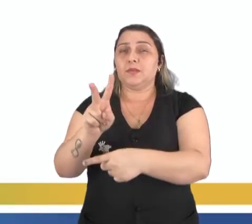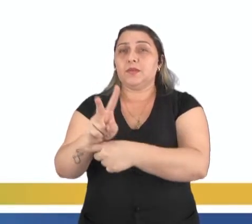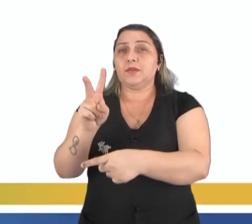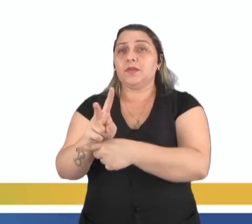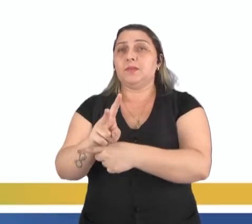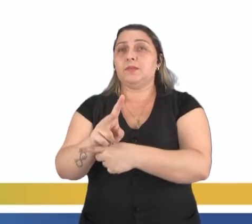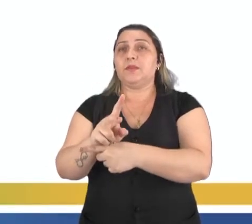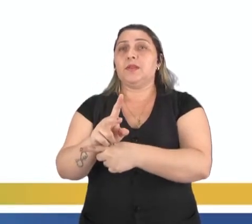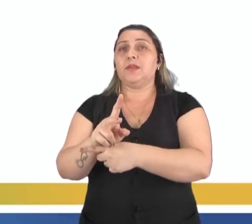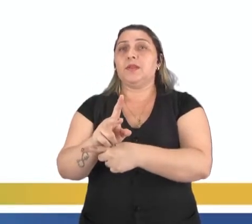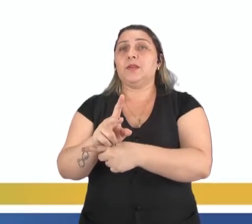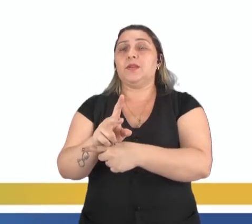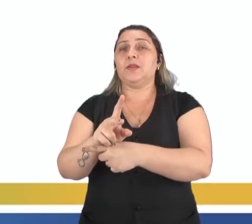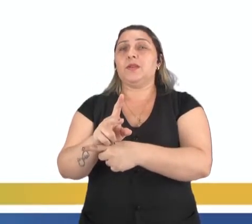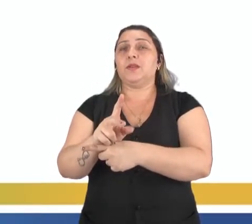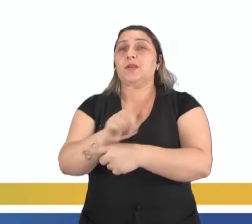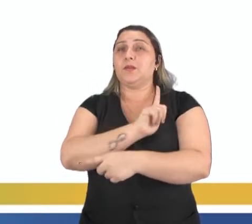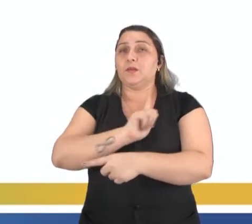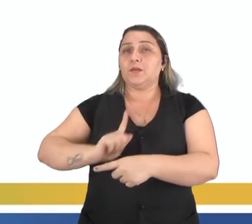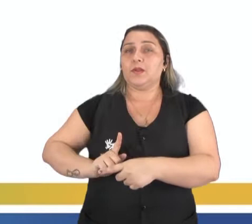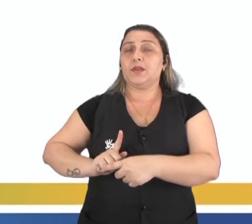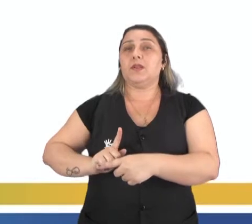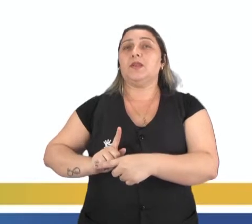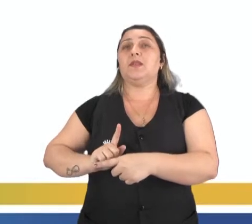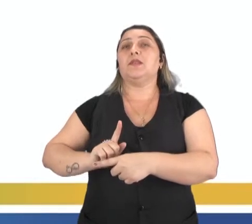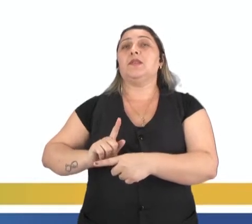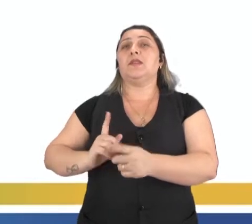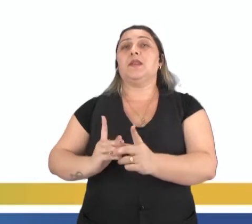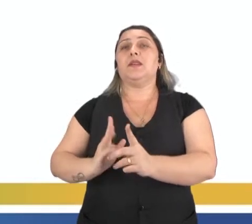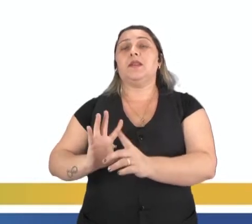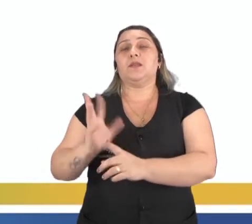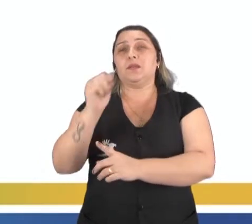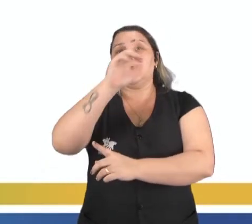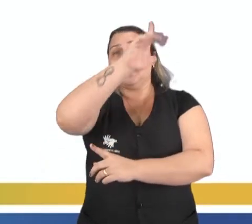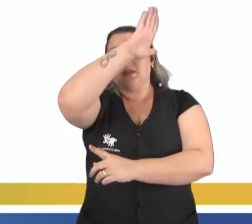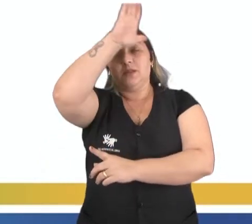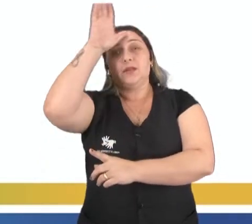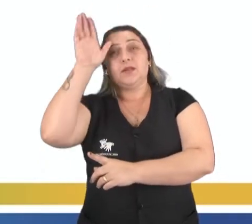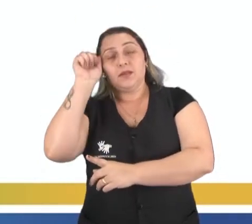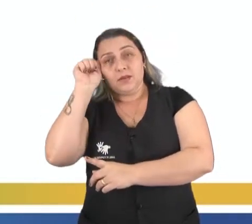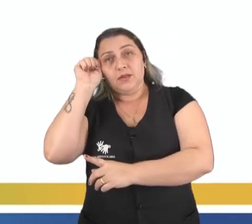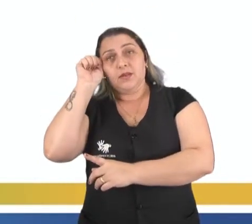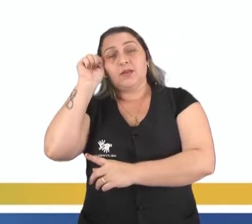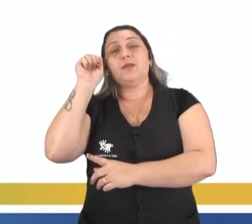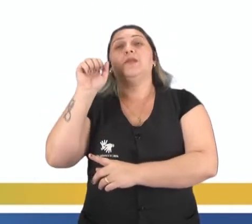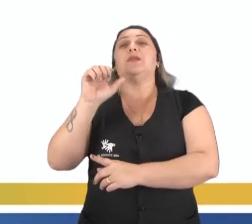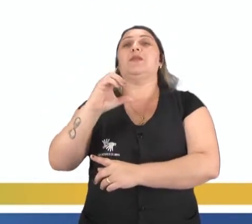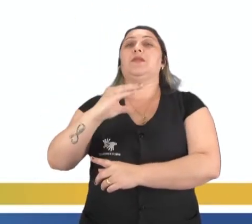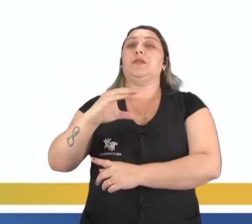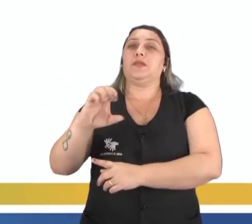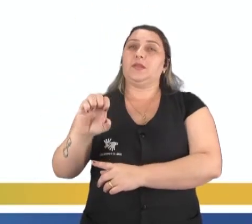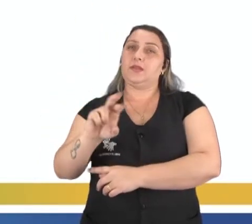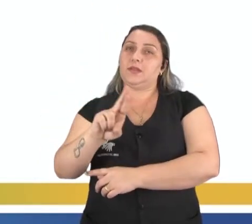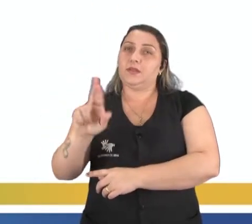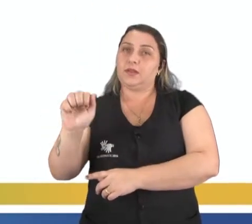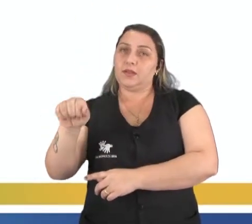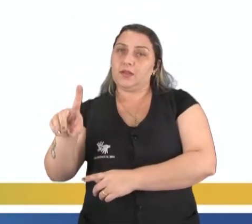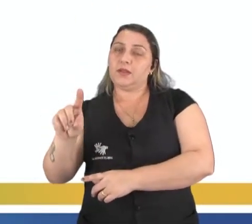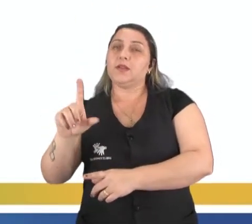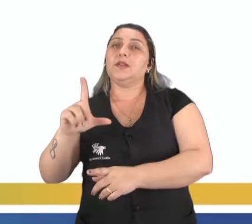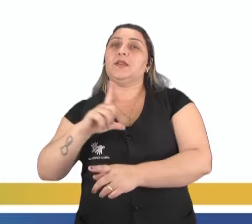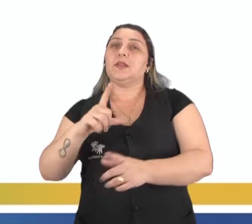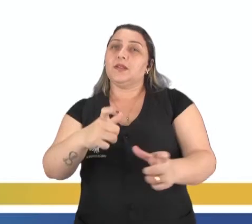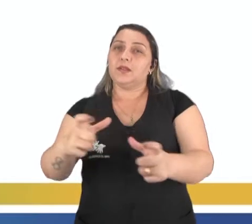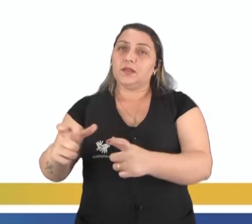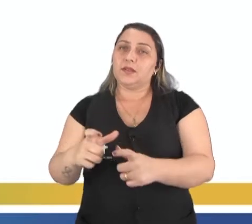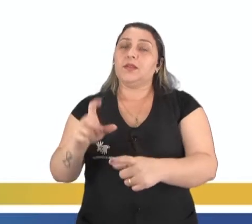pelo governo. Então, assim como acontece na Amazônia, assim como acontece no Cerrado, no Nordeste, existem as áreas protegidas e